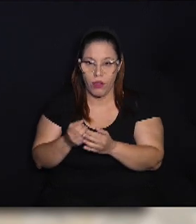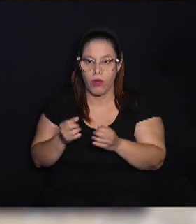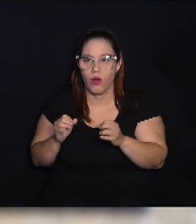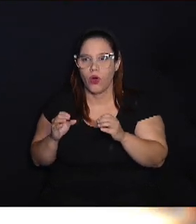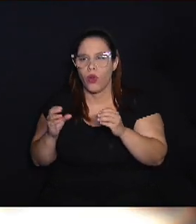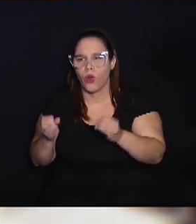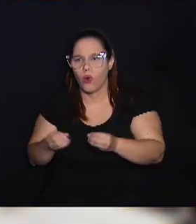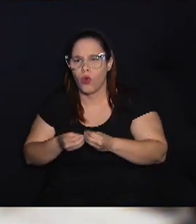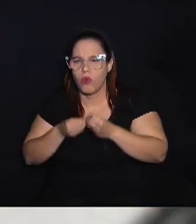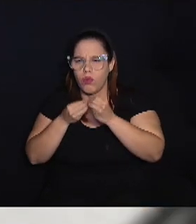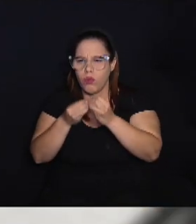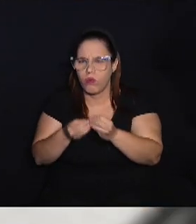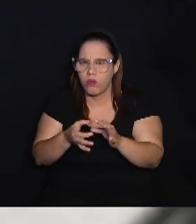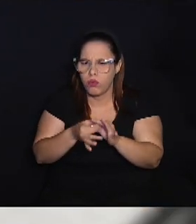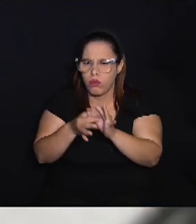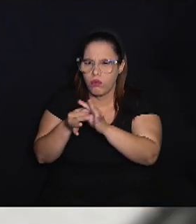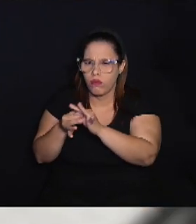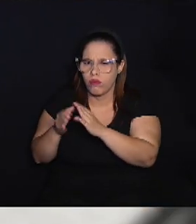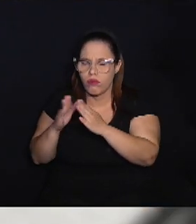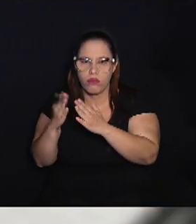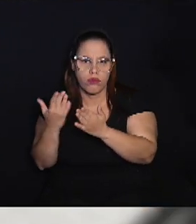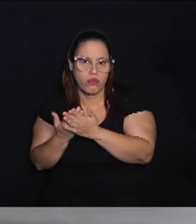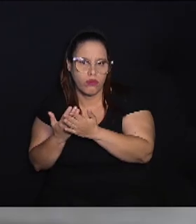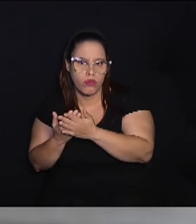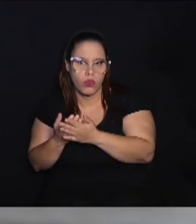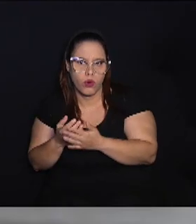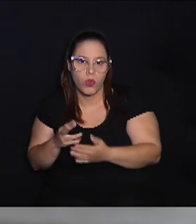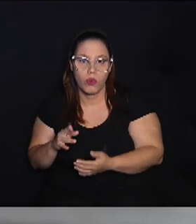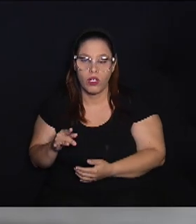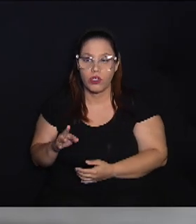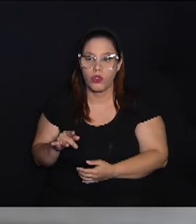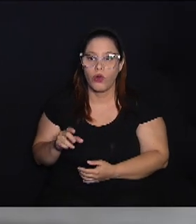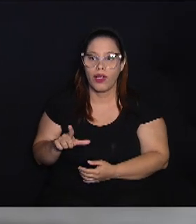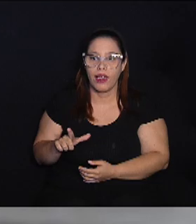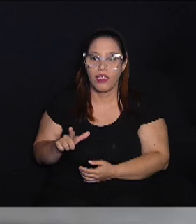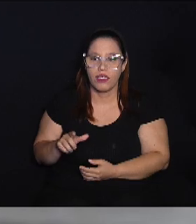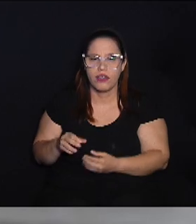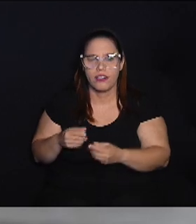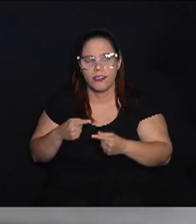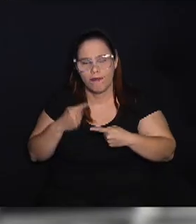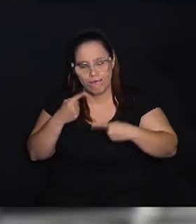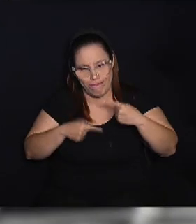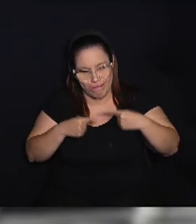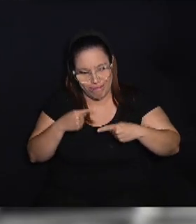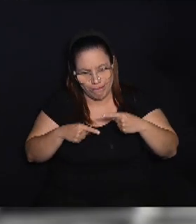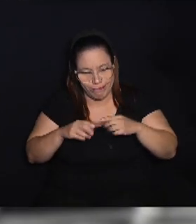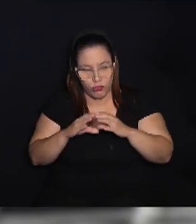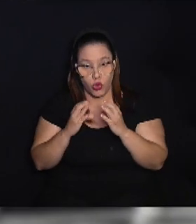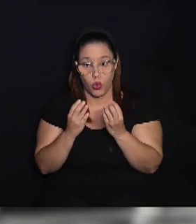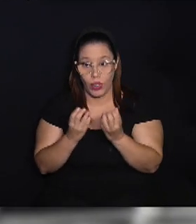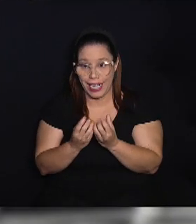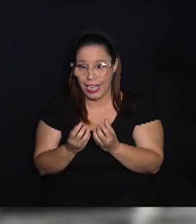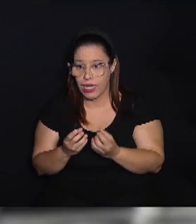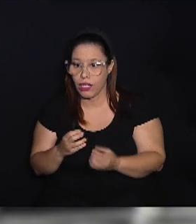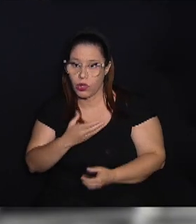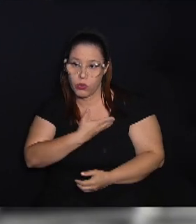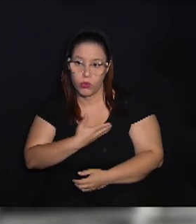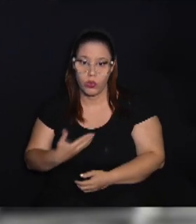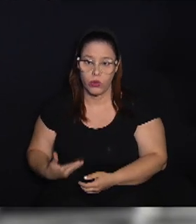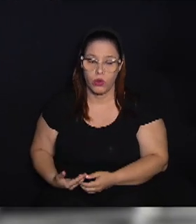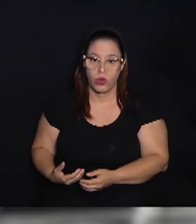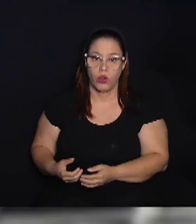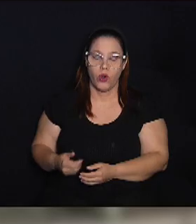complementar e um grupo escolar na cidade. Após muita discussão no Congresso Estadual, o governador da